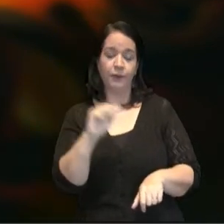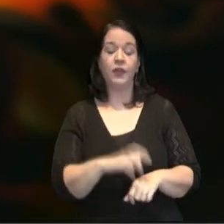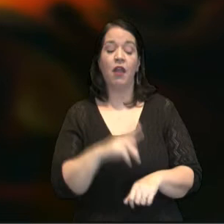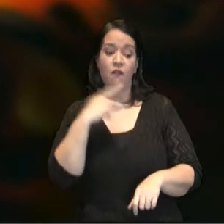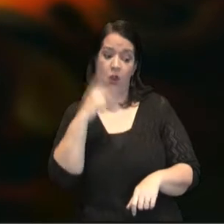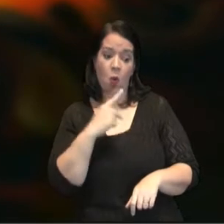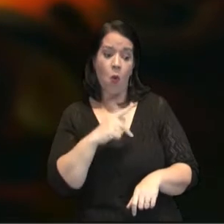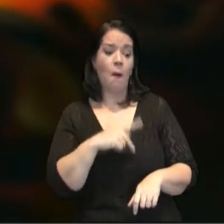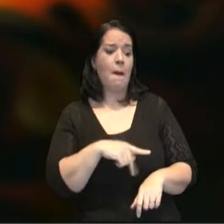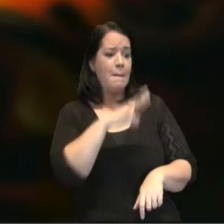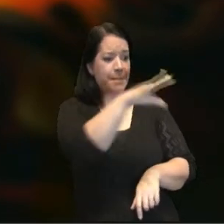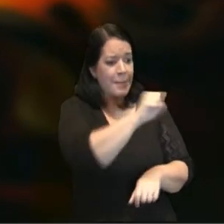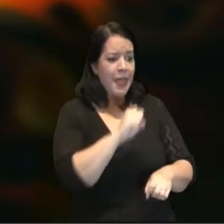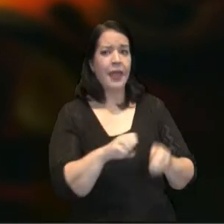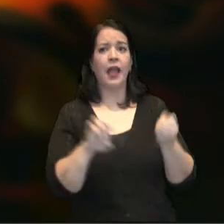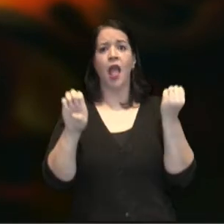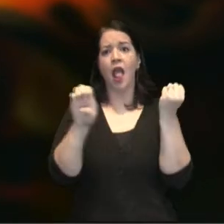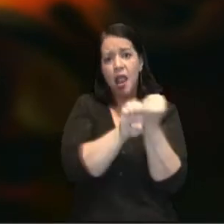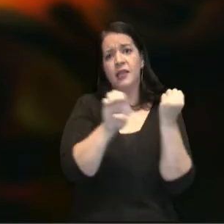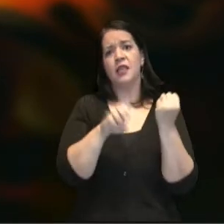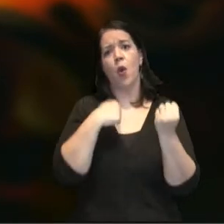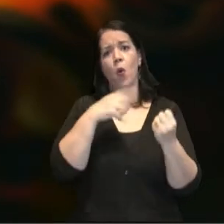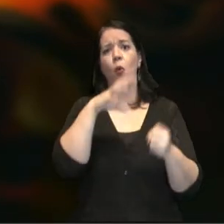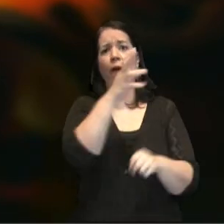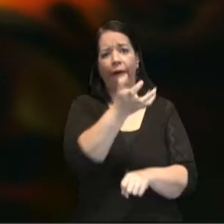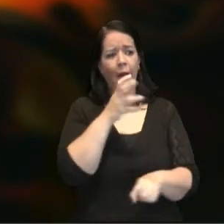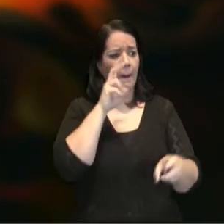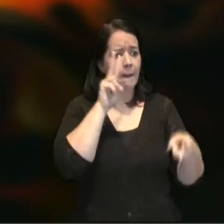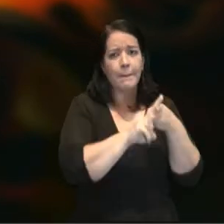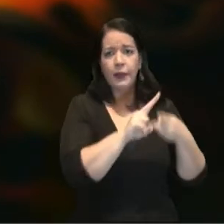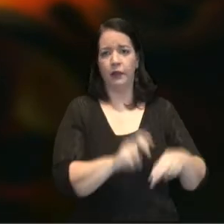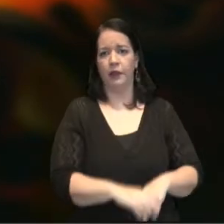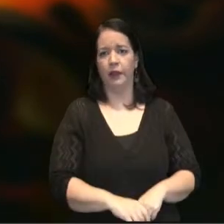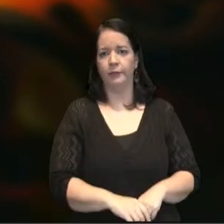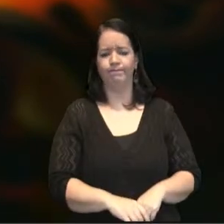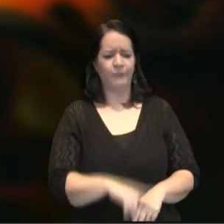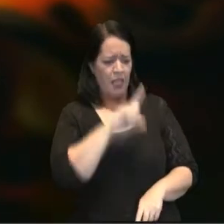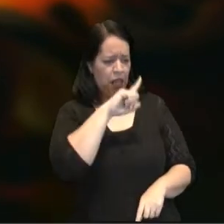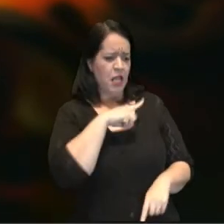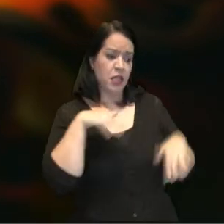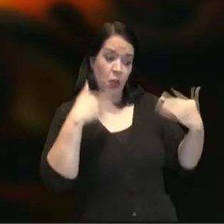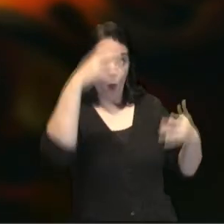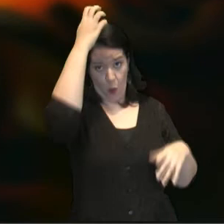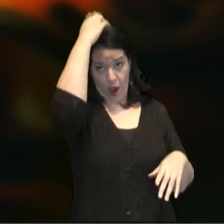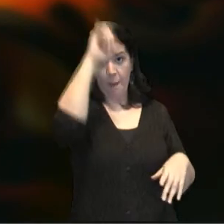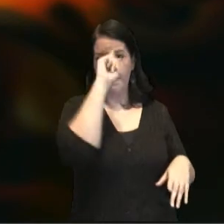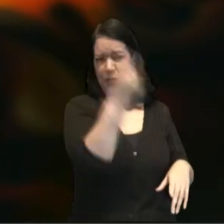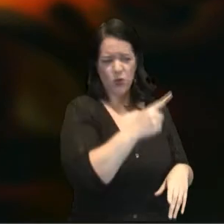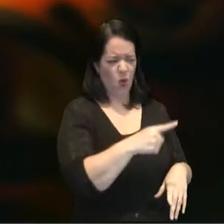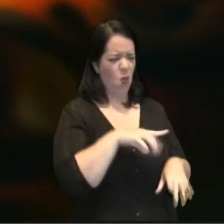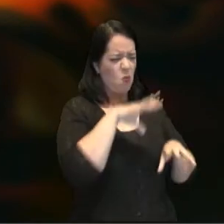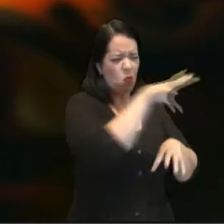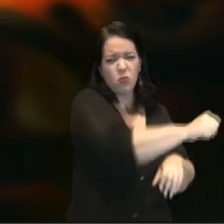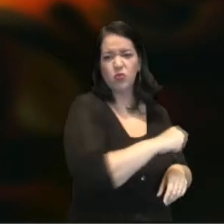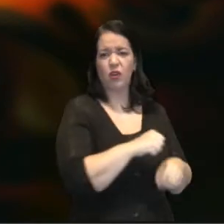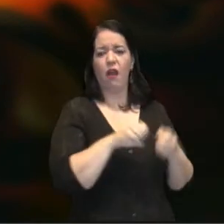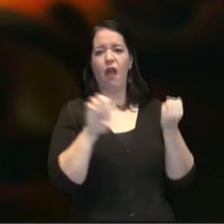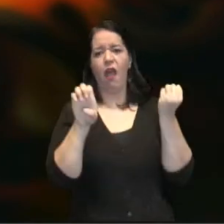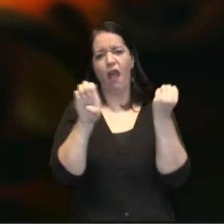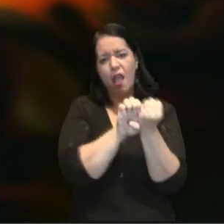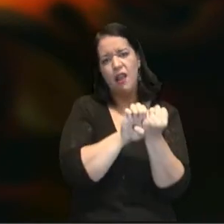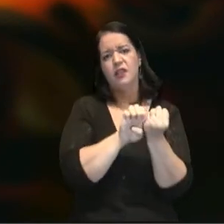Dotã. Então enviou para lá cavalos, carros e fortes tropas. Chegaram de noite